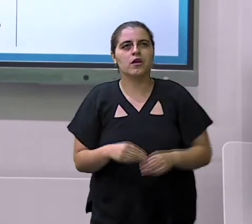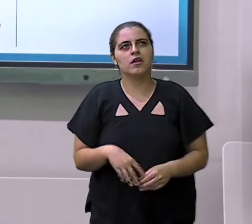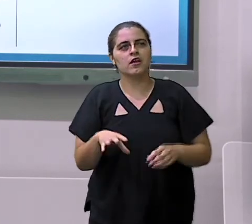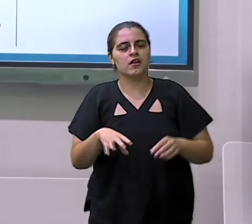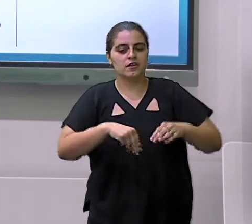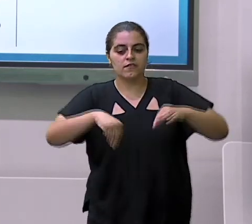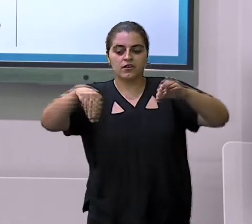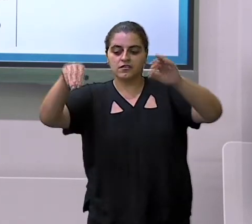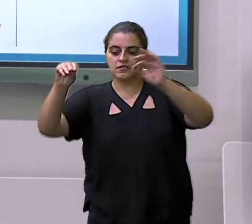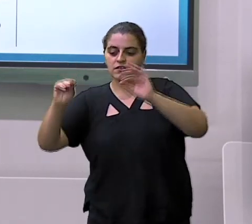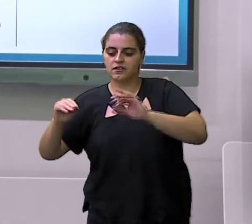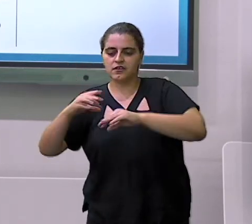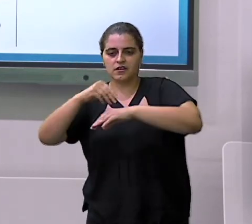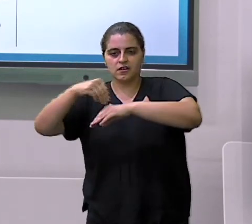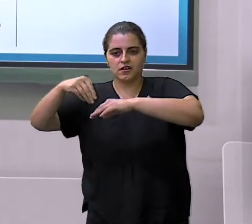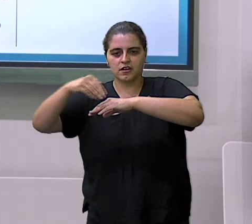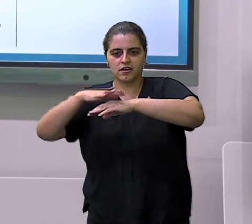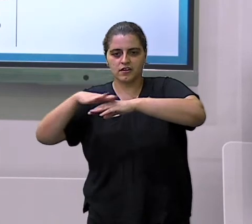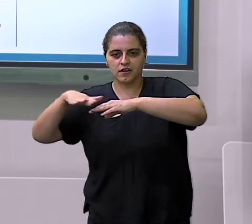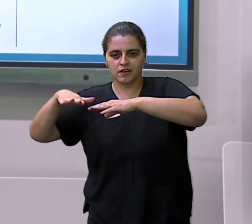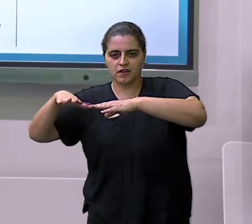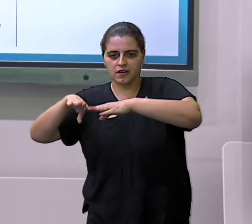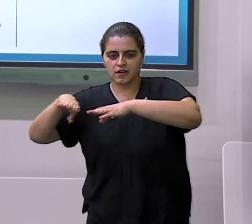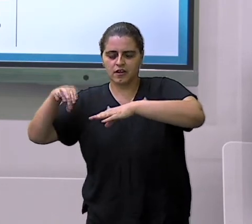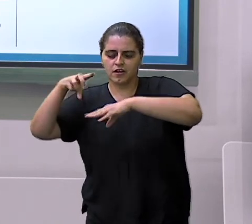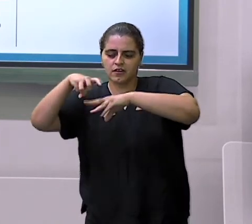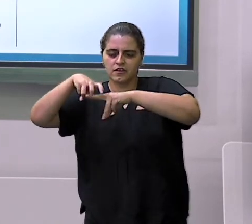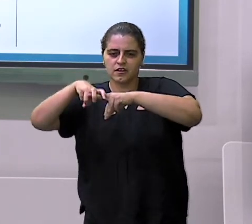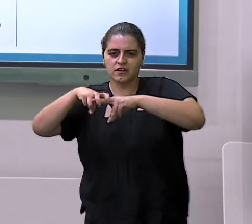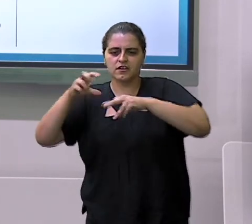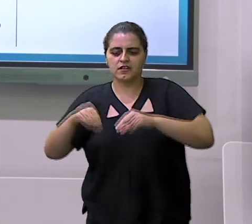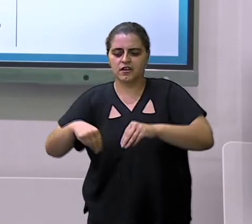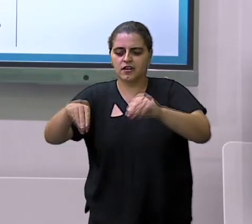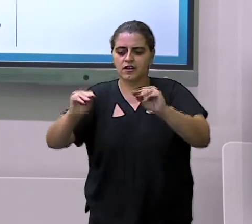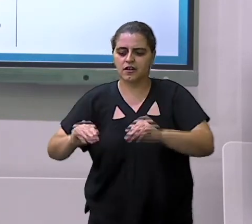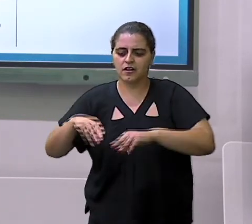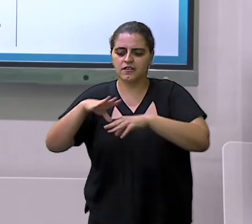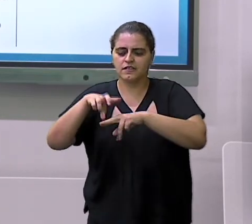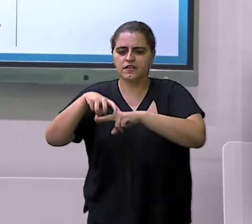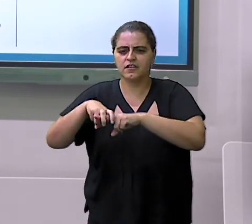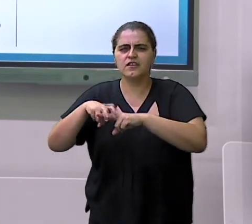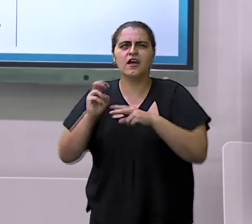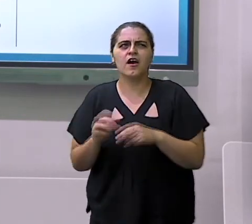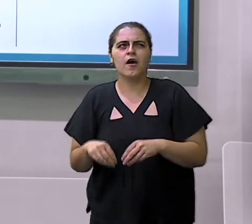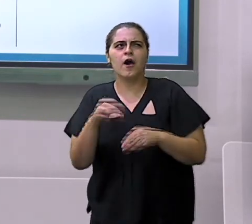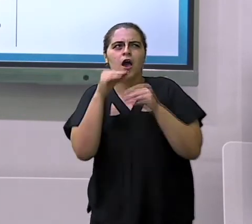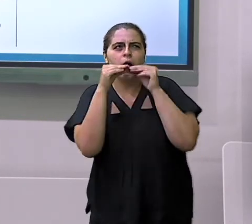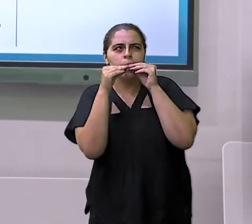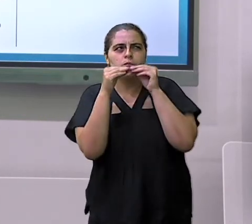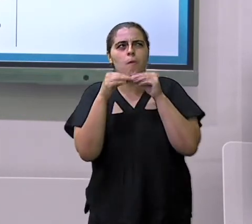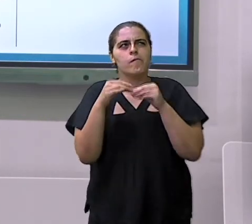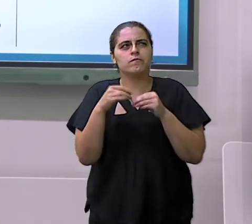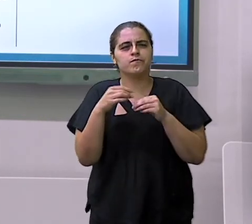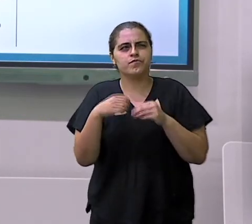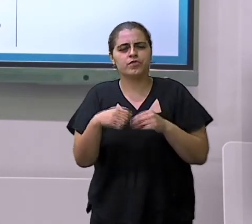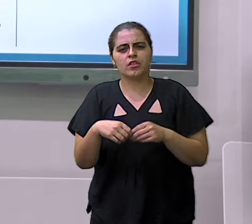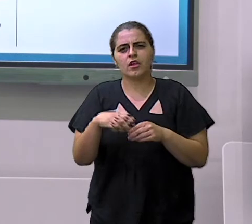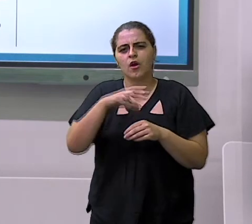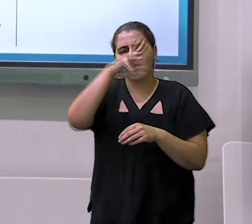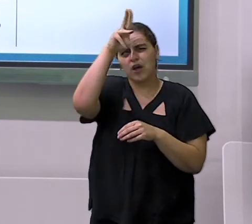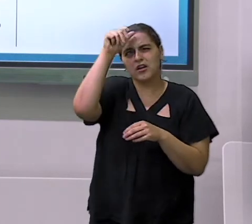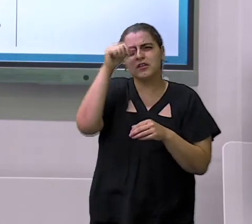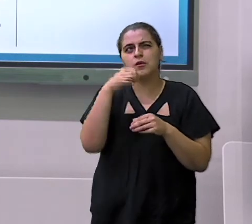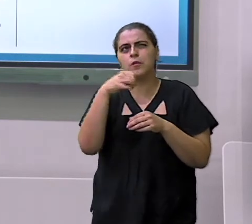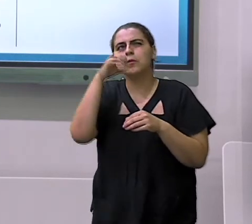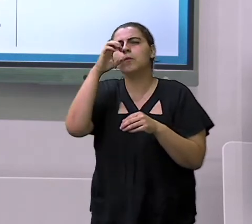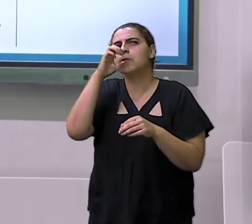aqueles montes de plástico, garrafinhas de refrigerante, de suco, ali na margem da cachoeira, na